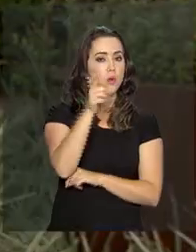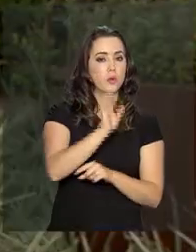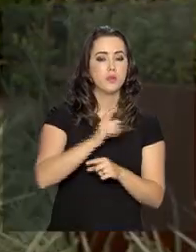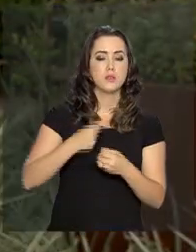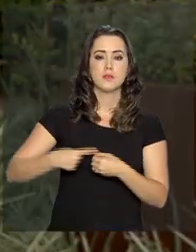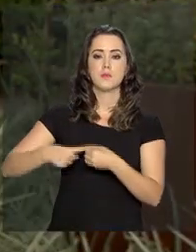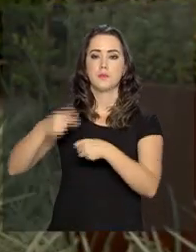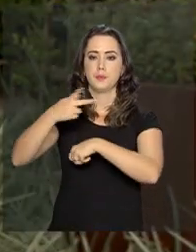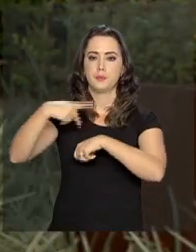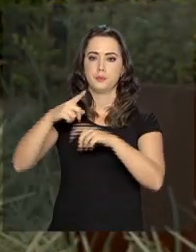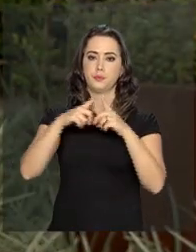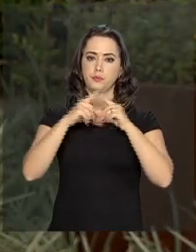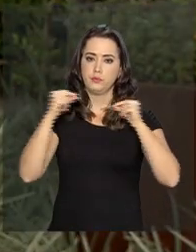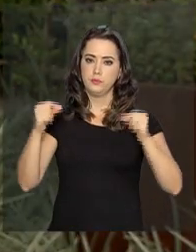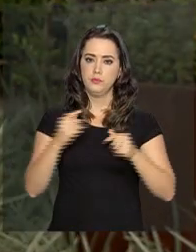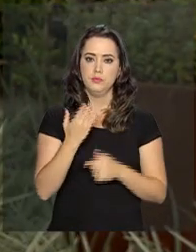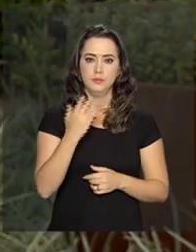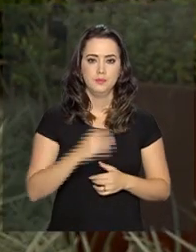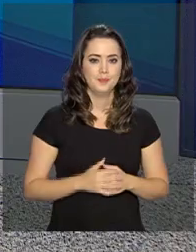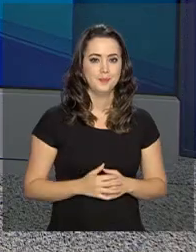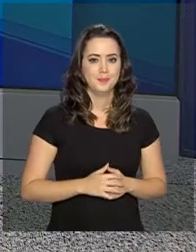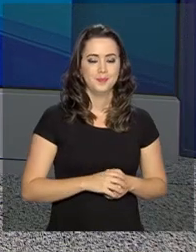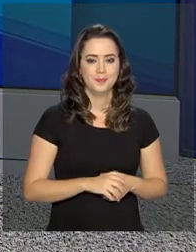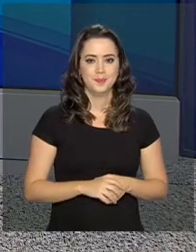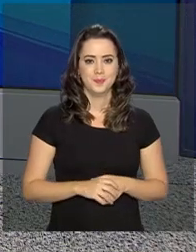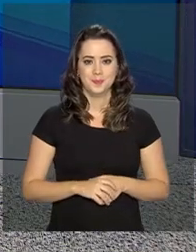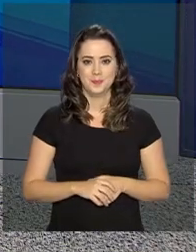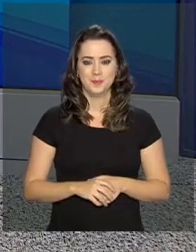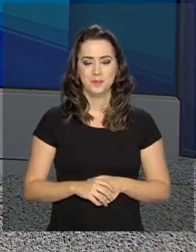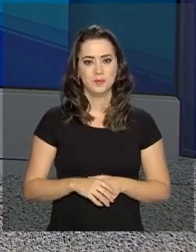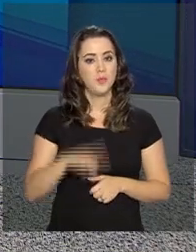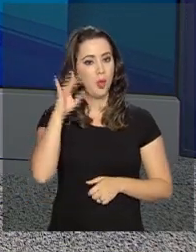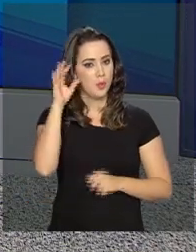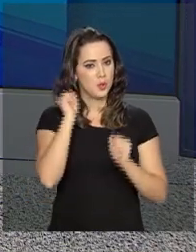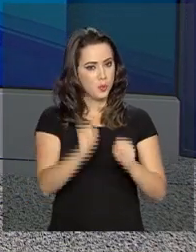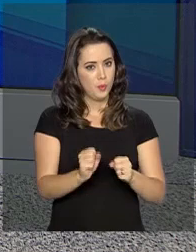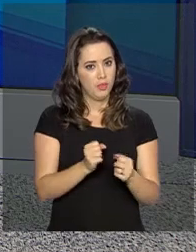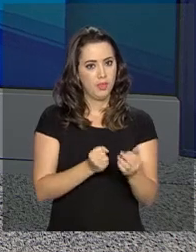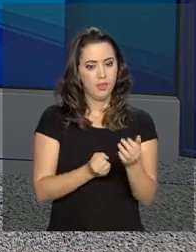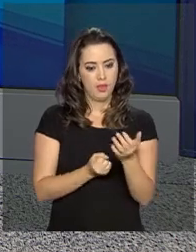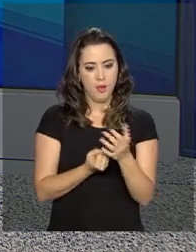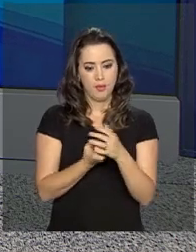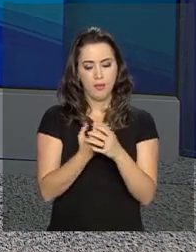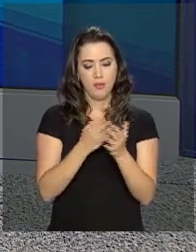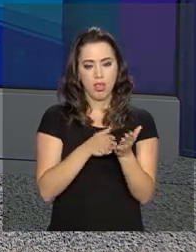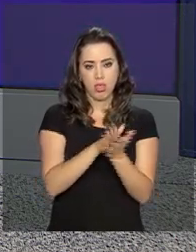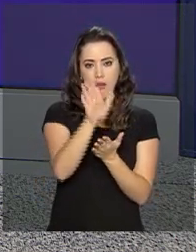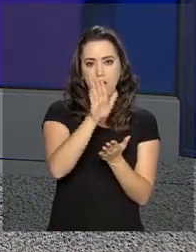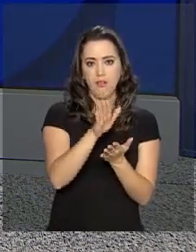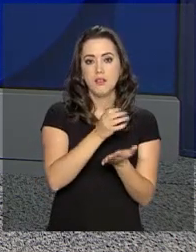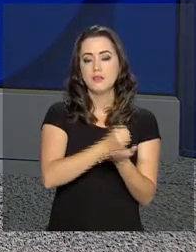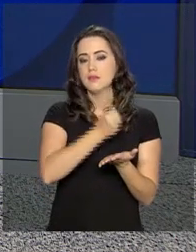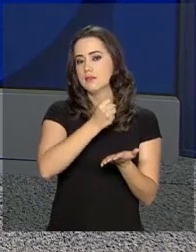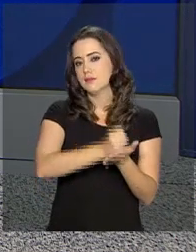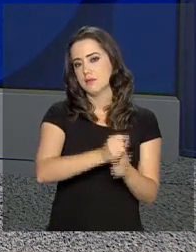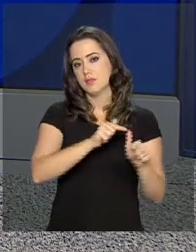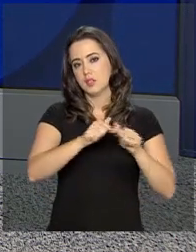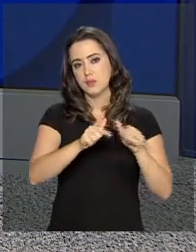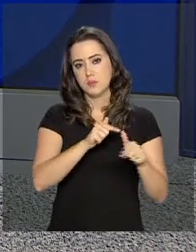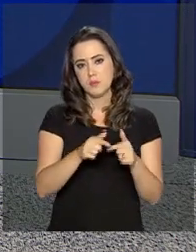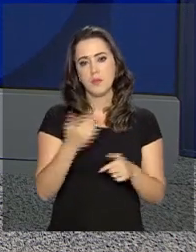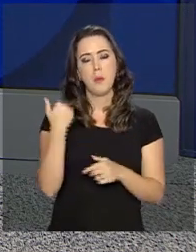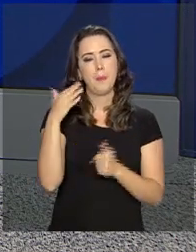do país. De Brasília, Márcia Fernandes. Imagine poder emitir a carteira de trabalho e previdência